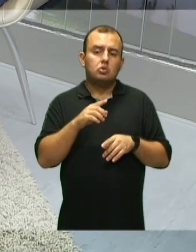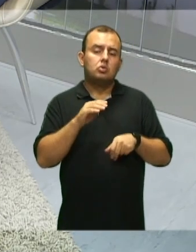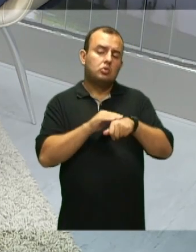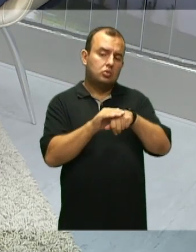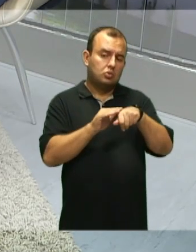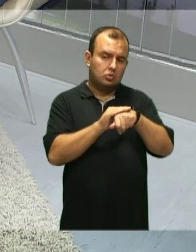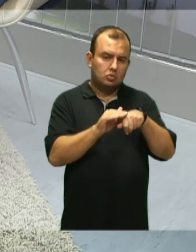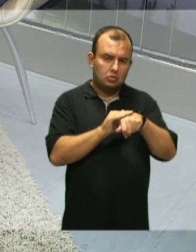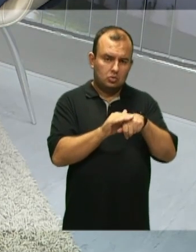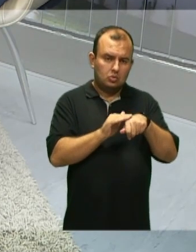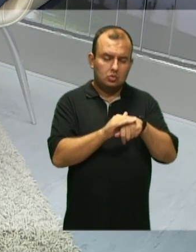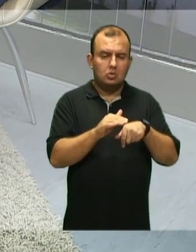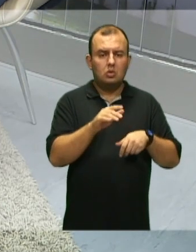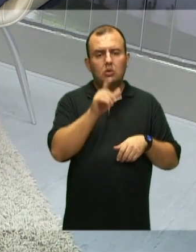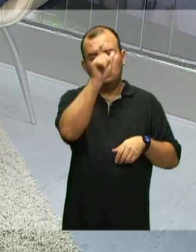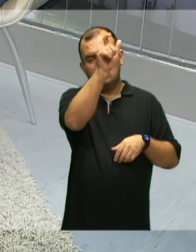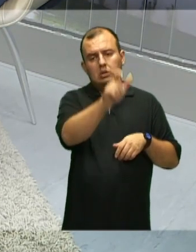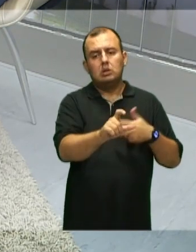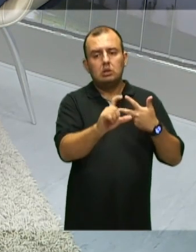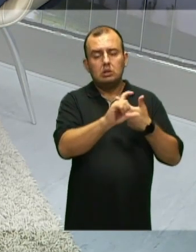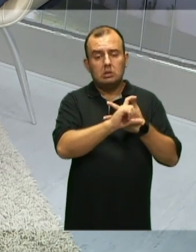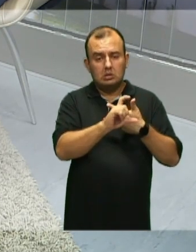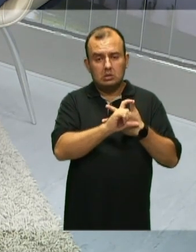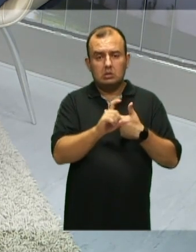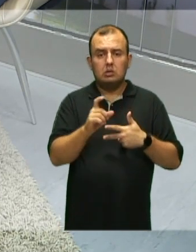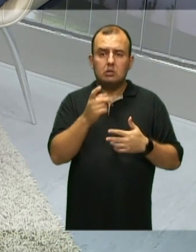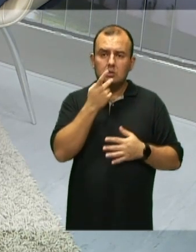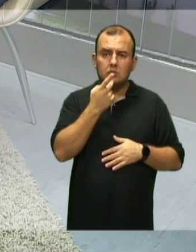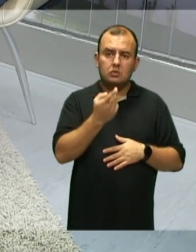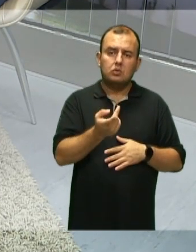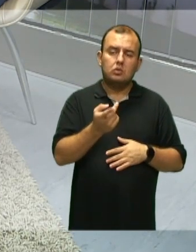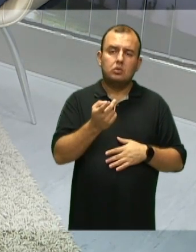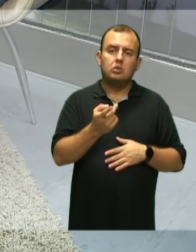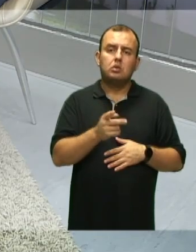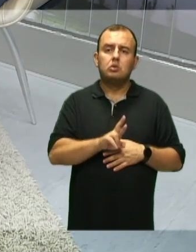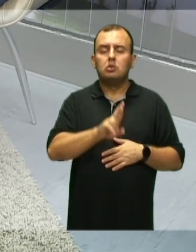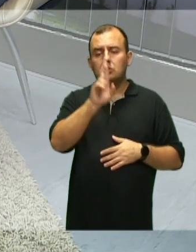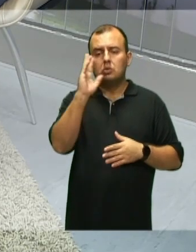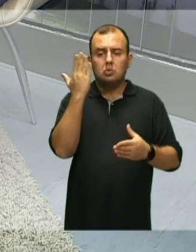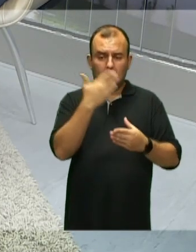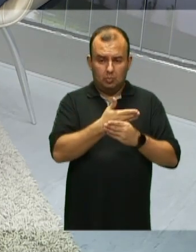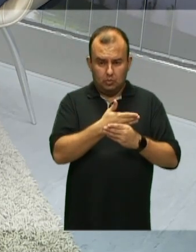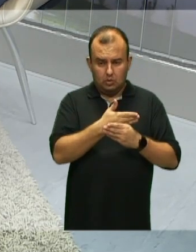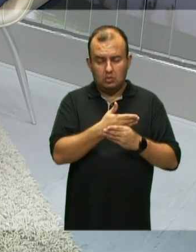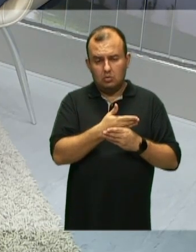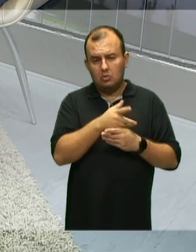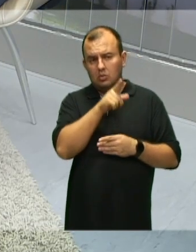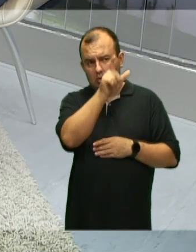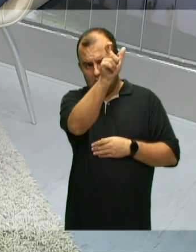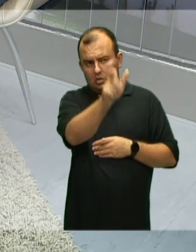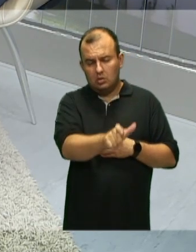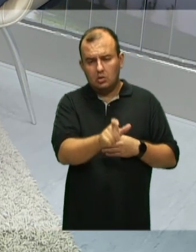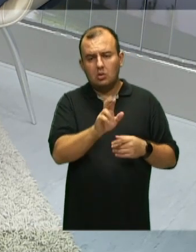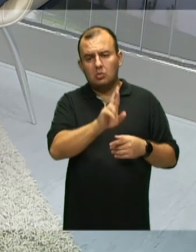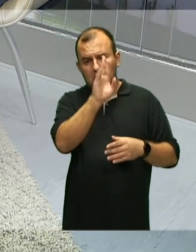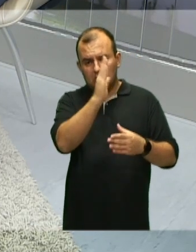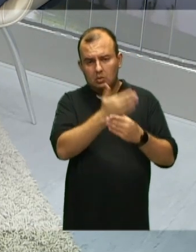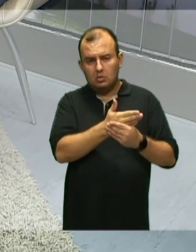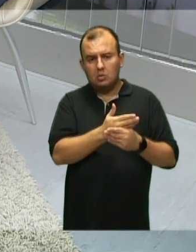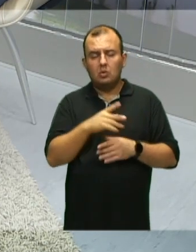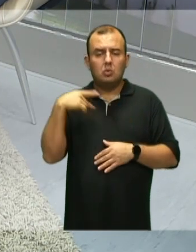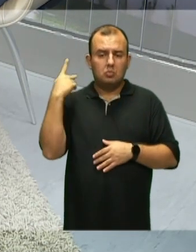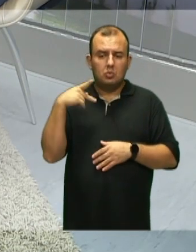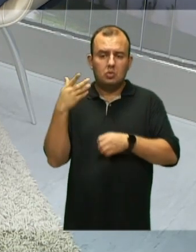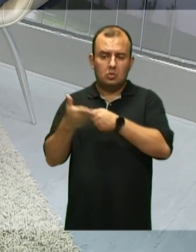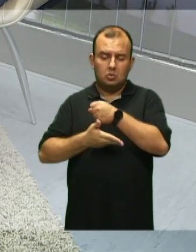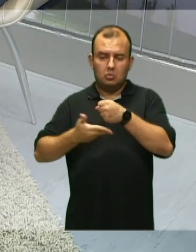com um agente público do executivo às vezes até com um chefe de pasta ou com alguém algum político